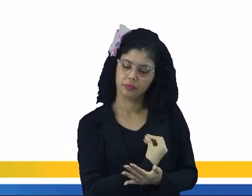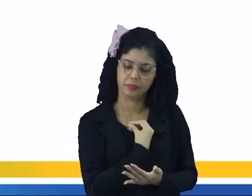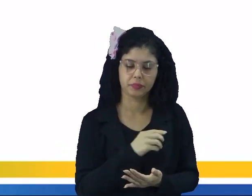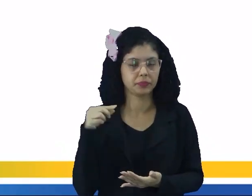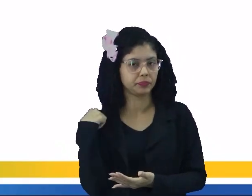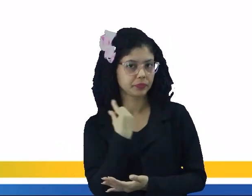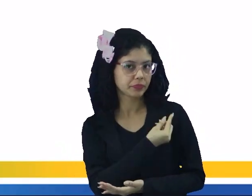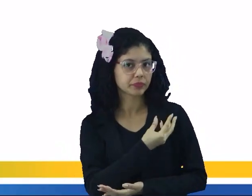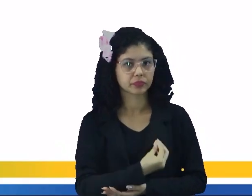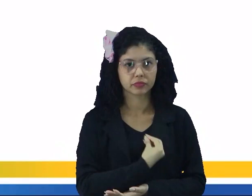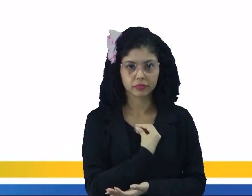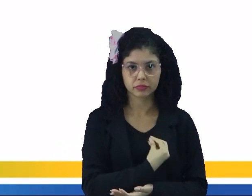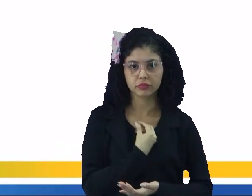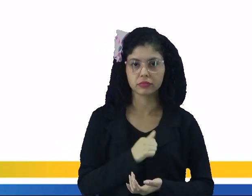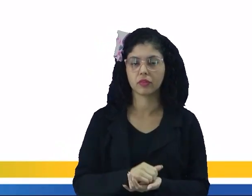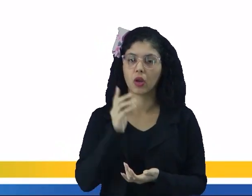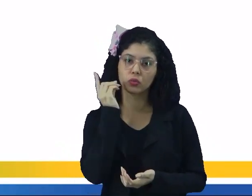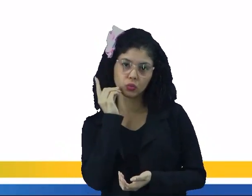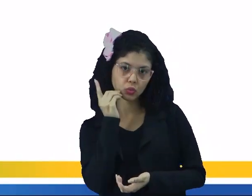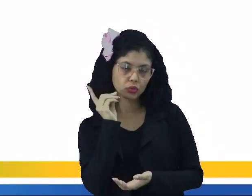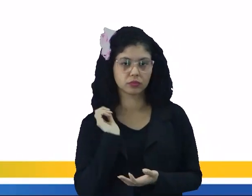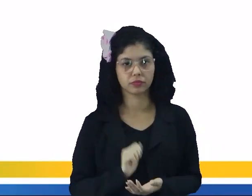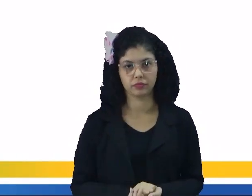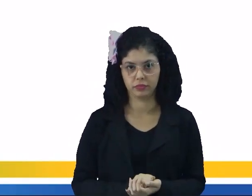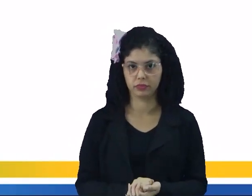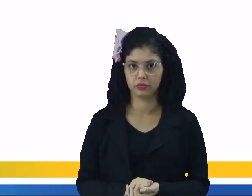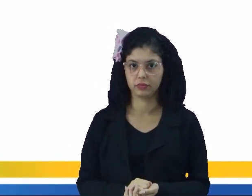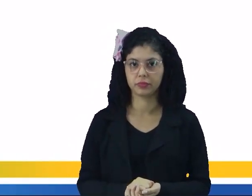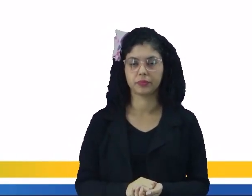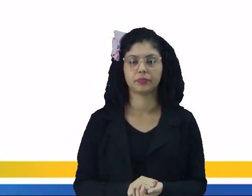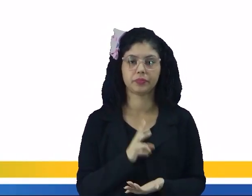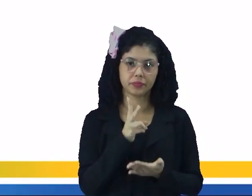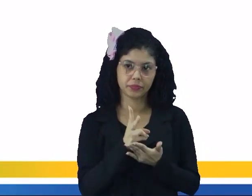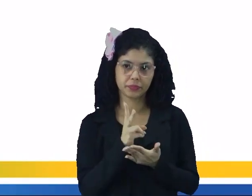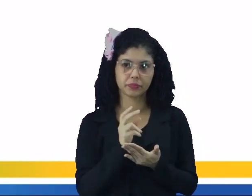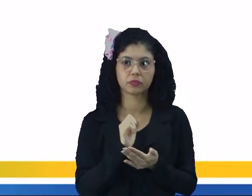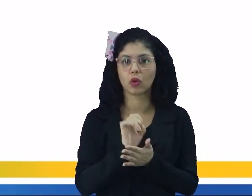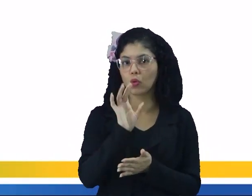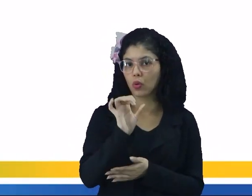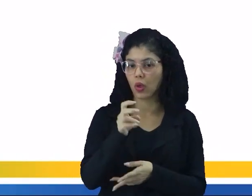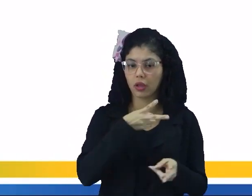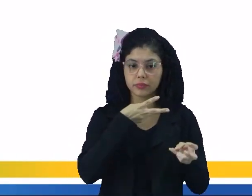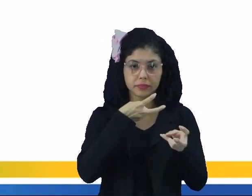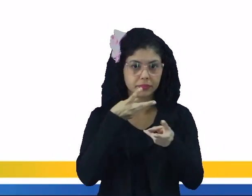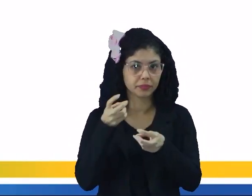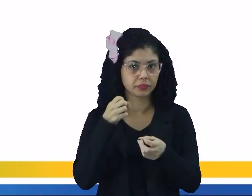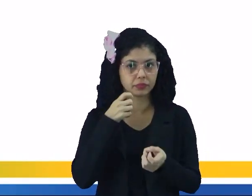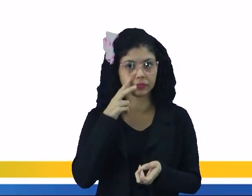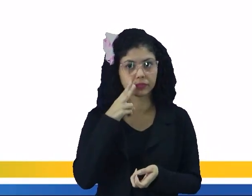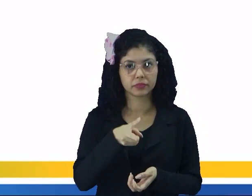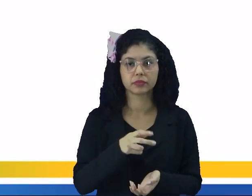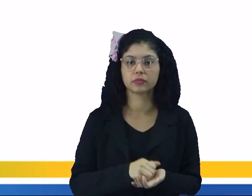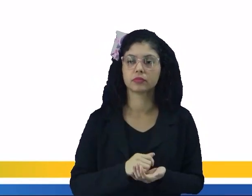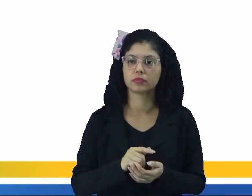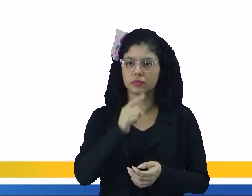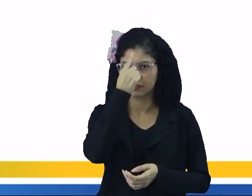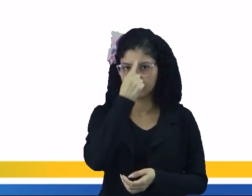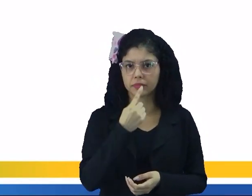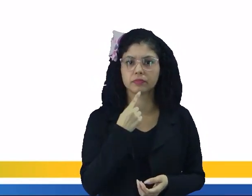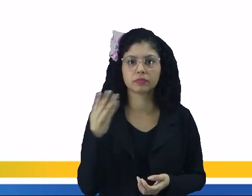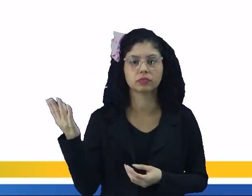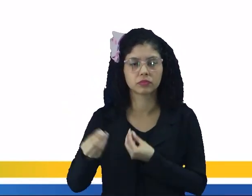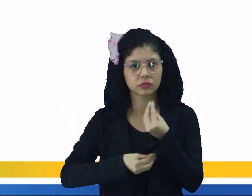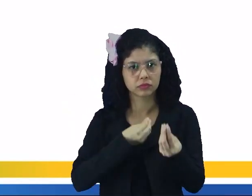presente na nossa vida, no nosso cotidiano, no nosso dia a dia. Basta a gente ver essas gravuras aqui que a gente vai entender como